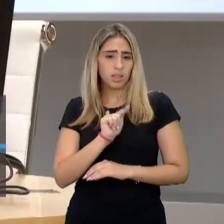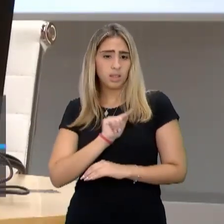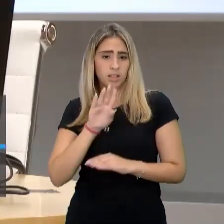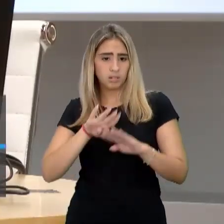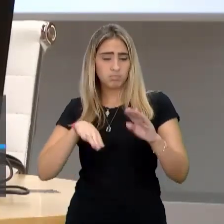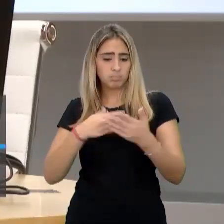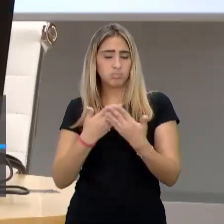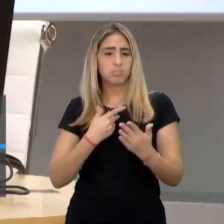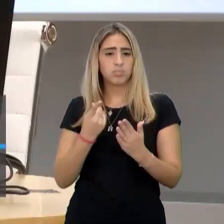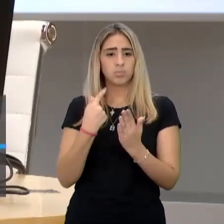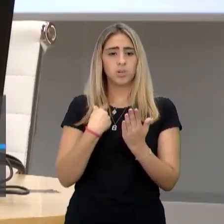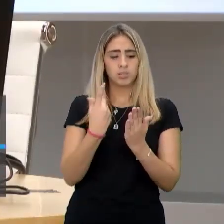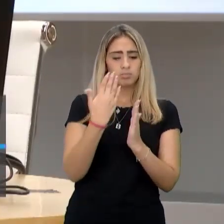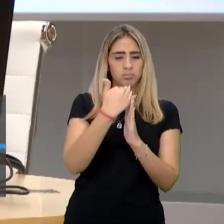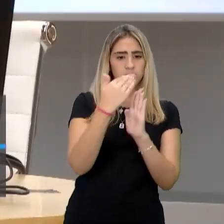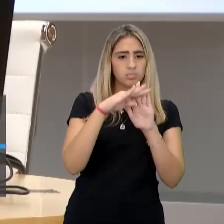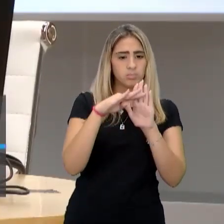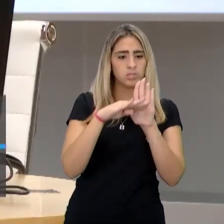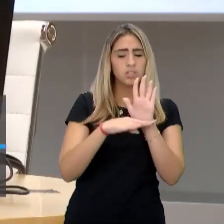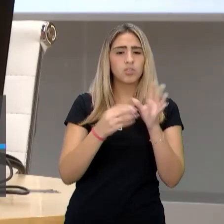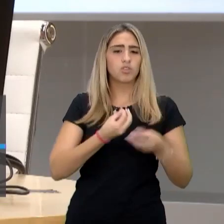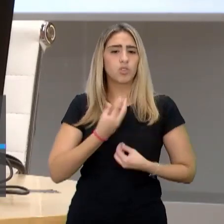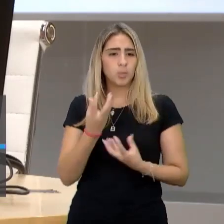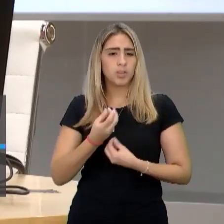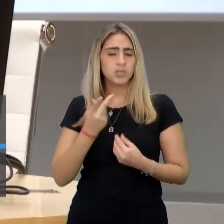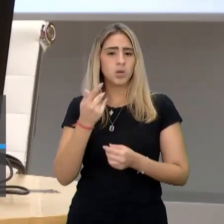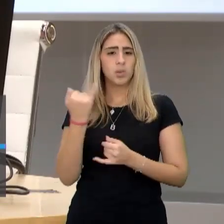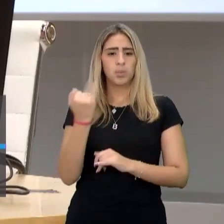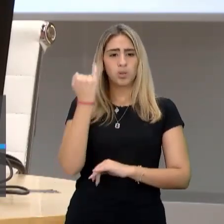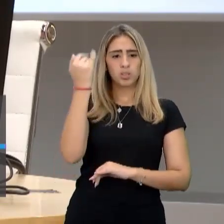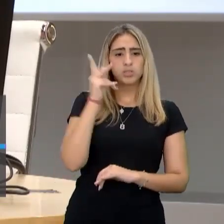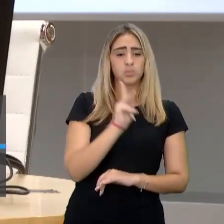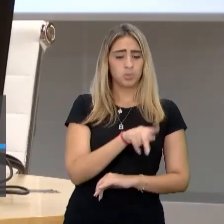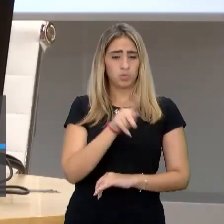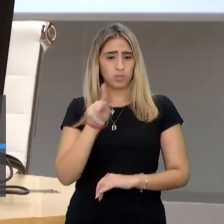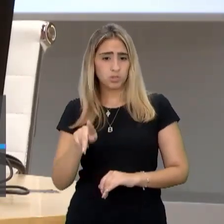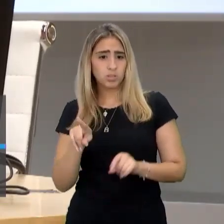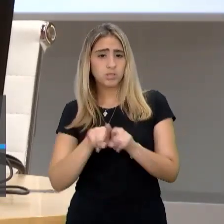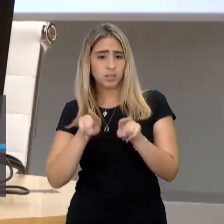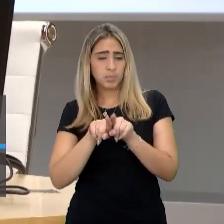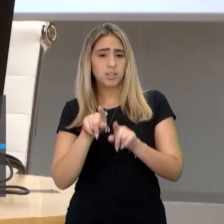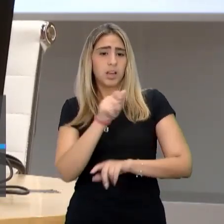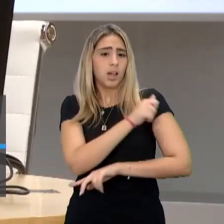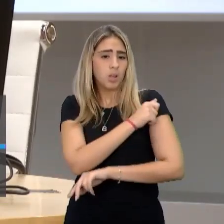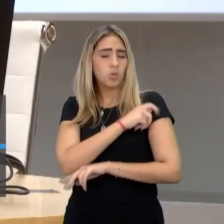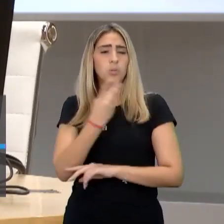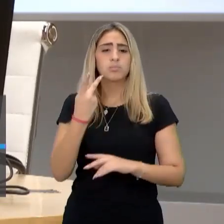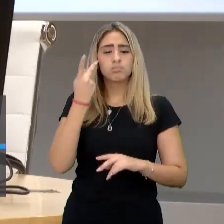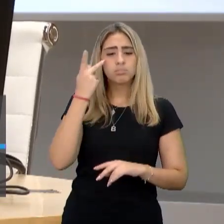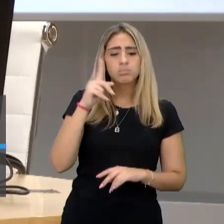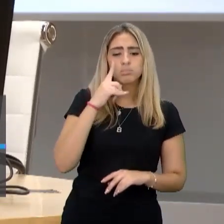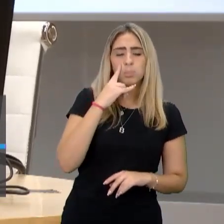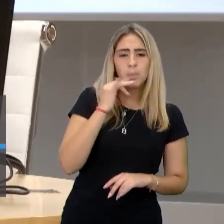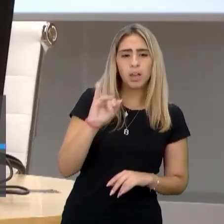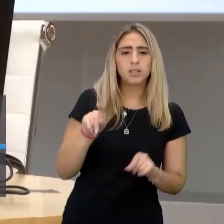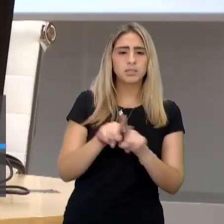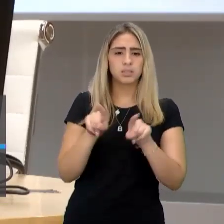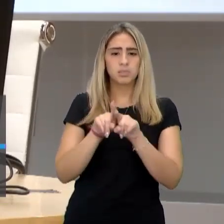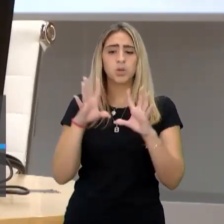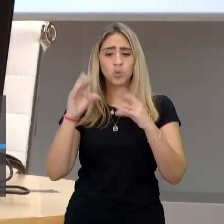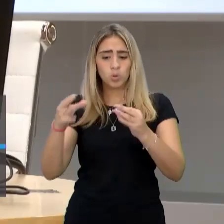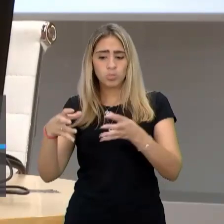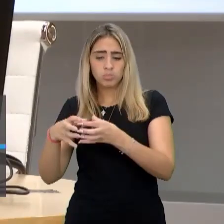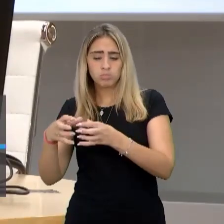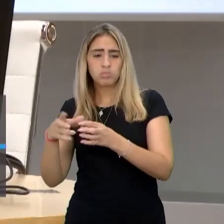conseguir colocar, né, todas as informações importantes, não só para os professores, mas para os estudantes, mas para os pais, né, para toda a comunidade, para um supervisor